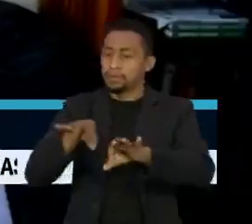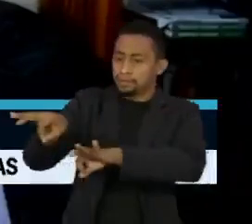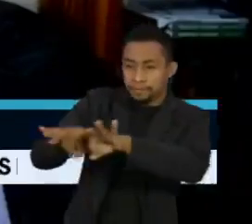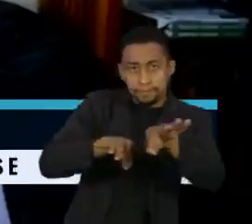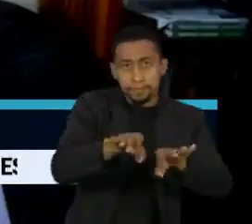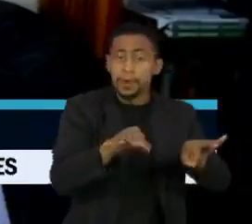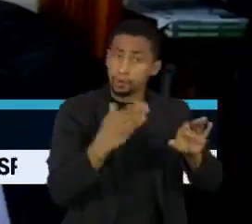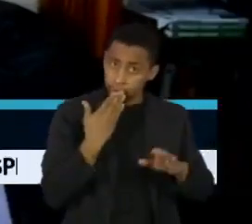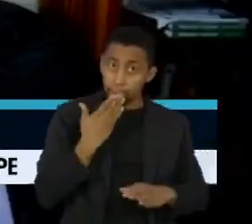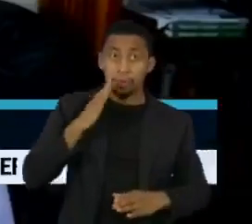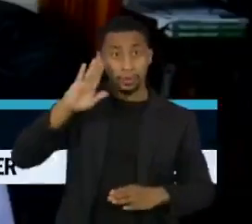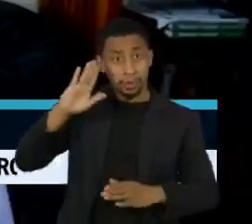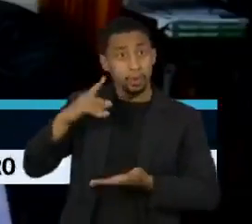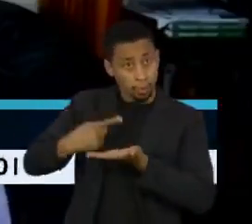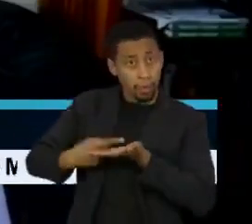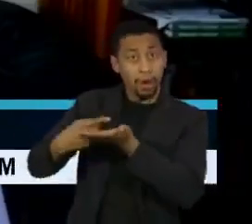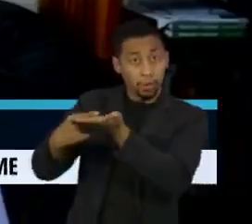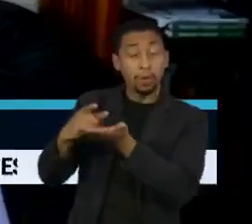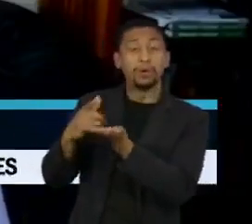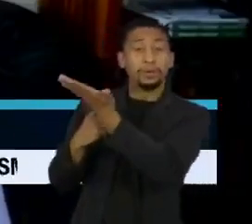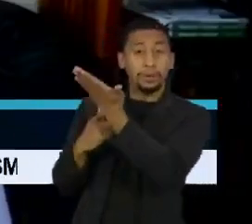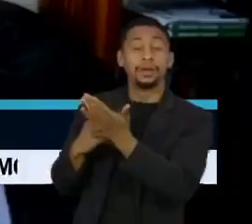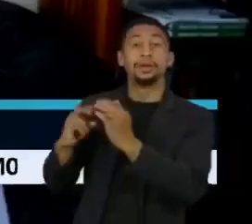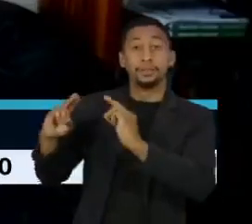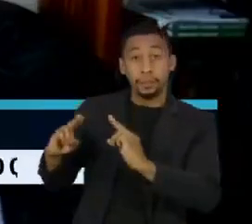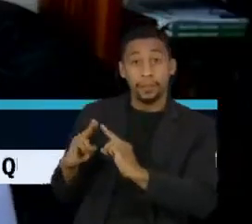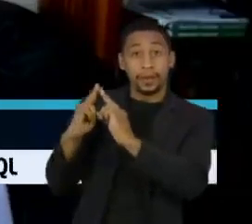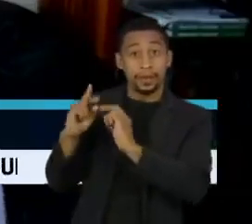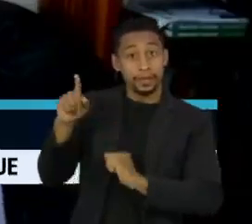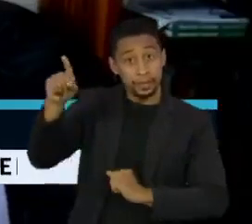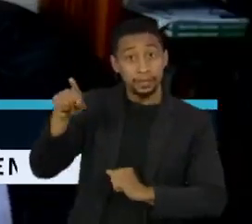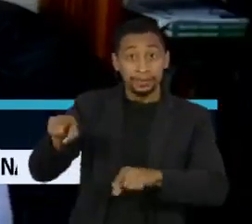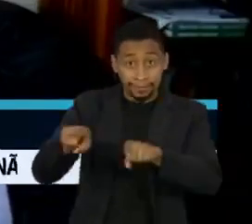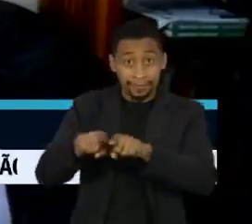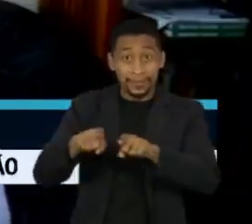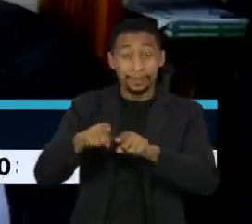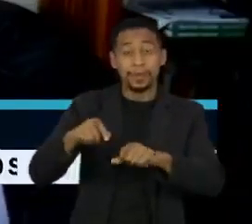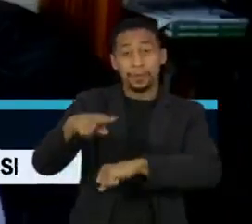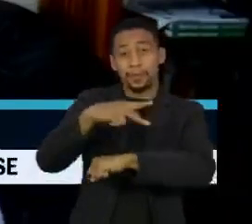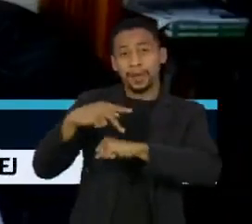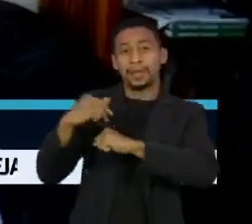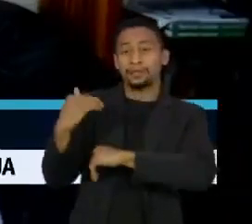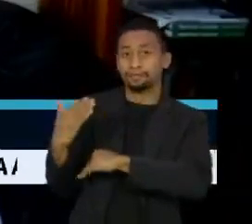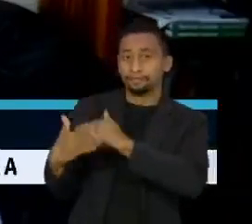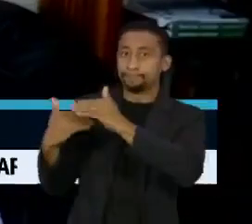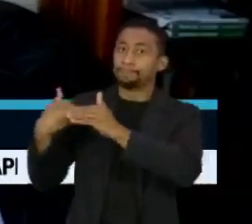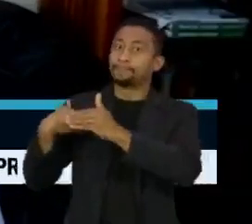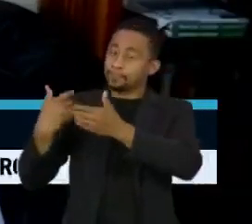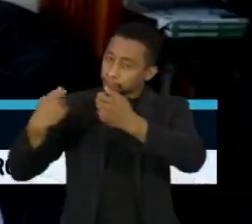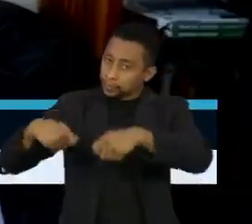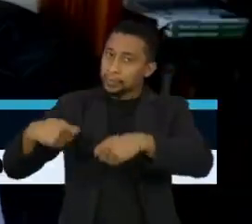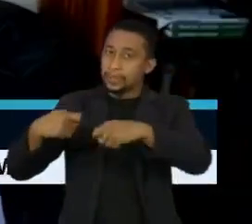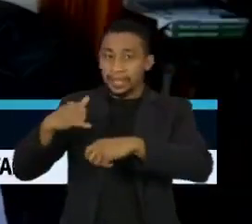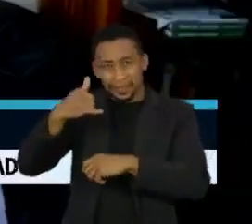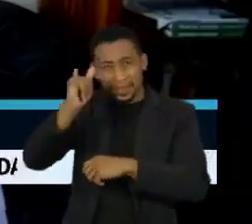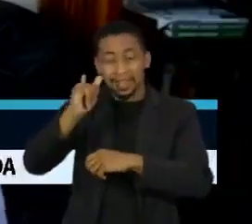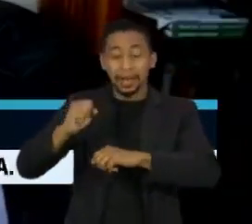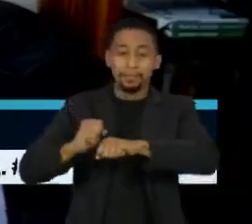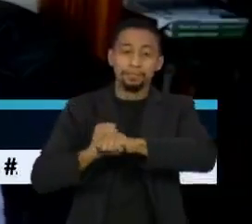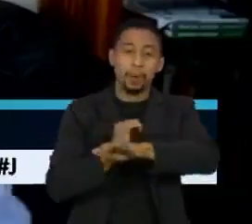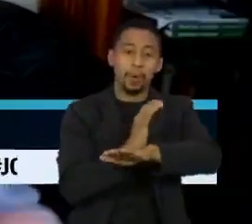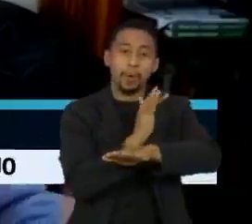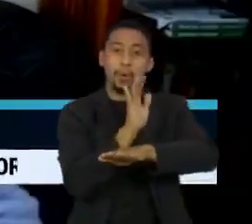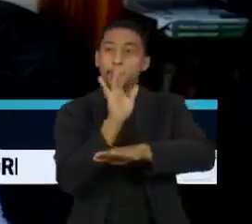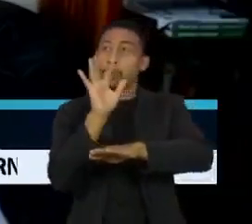comprometemos junto ao Acordo de Paris, e os países desenvolvidos têm que reduzir as suas emissões